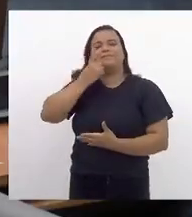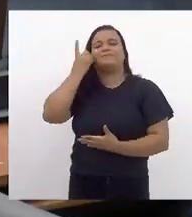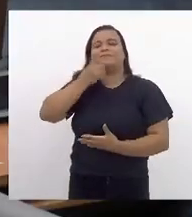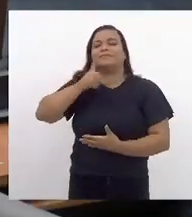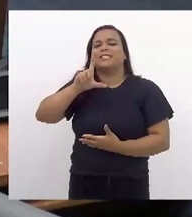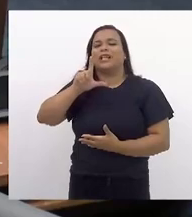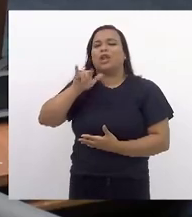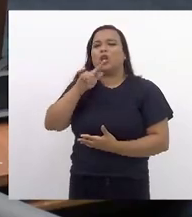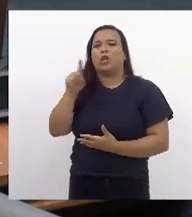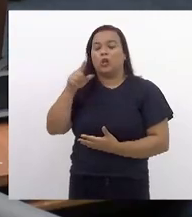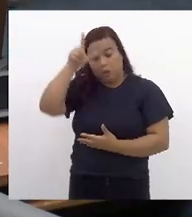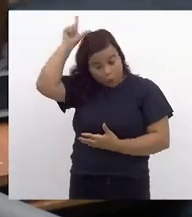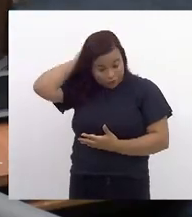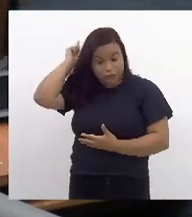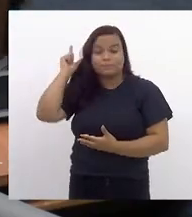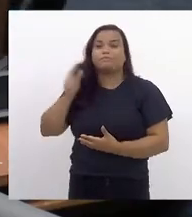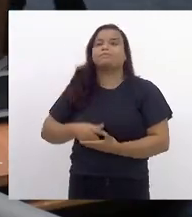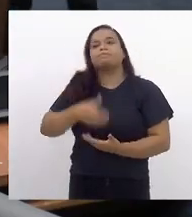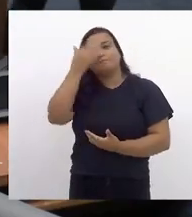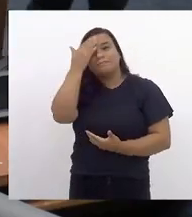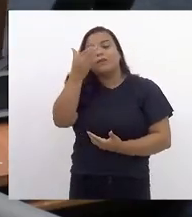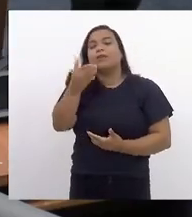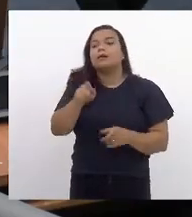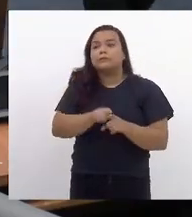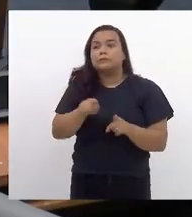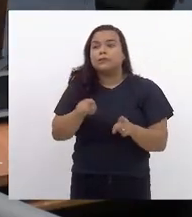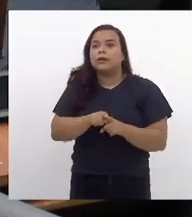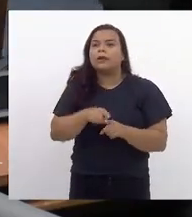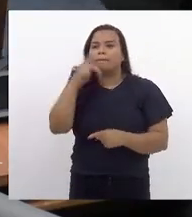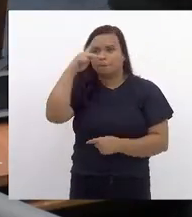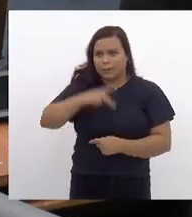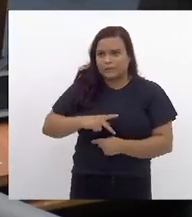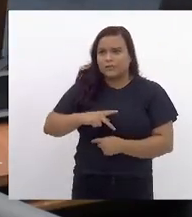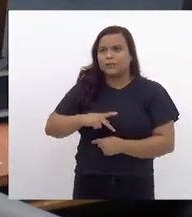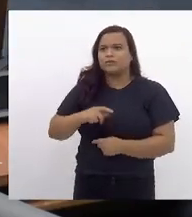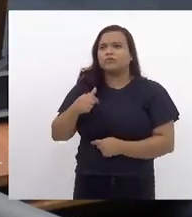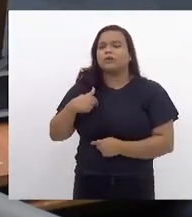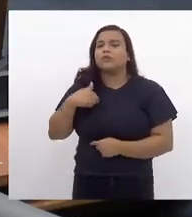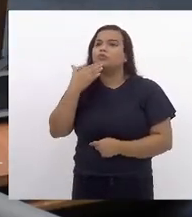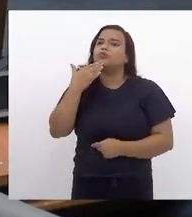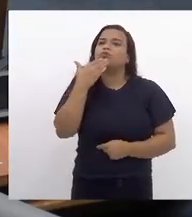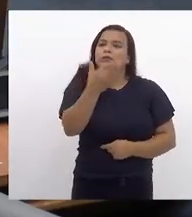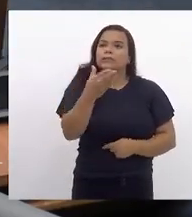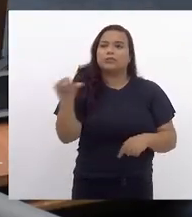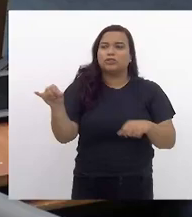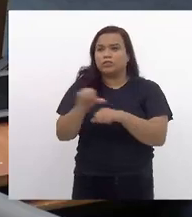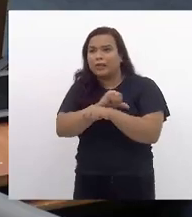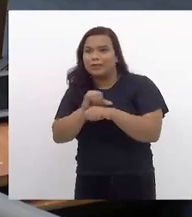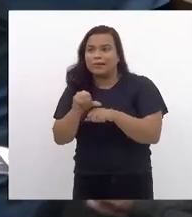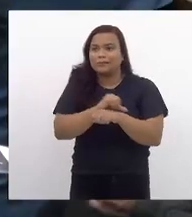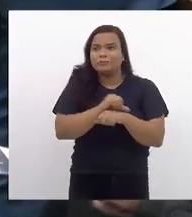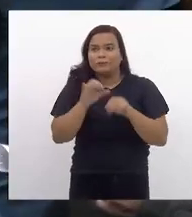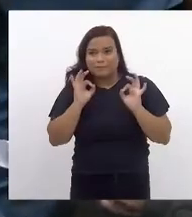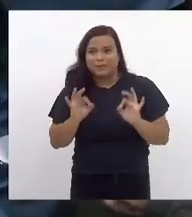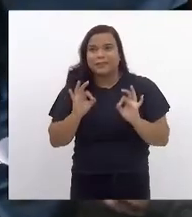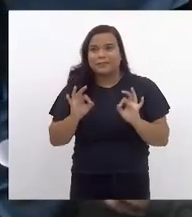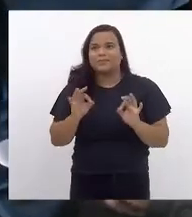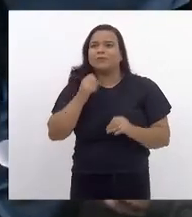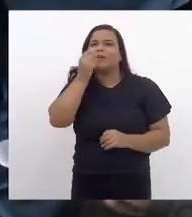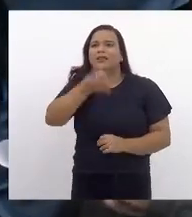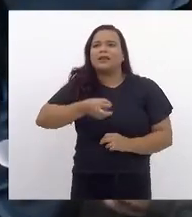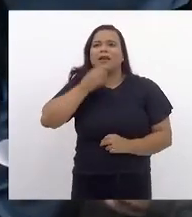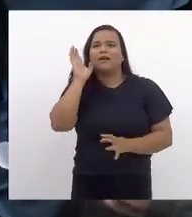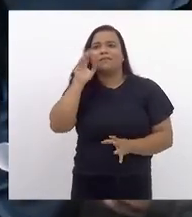Deputada Renata. Senhor presidente, também solicito a mesma estratégia de declaração